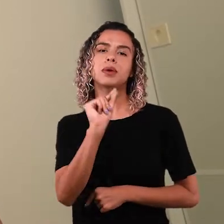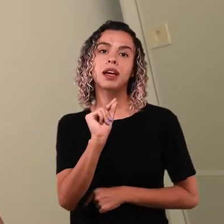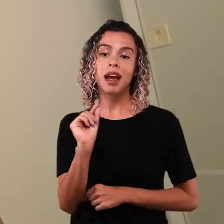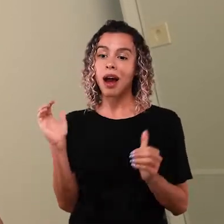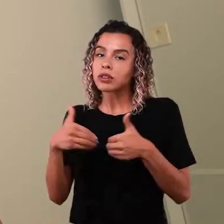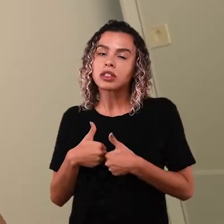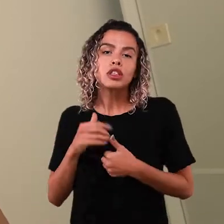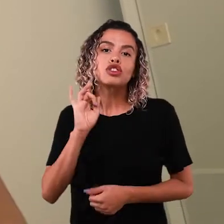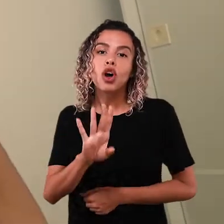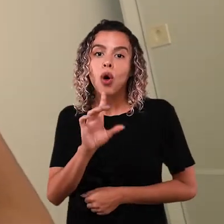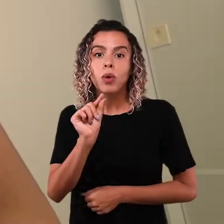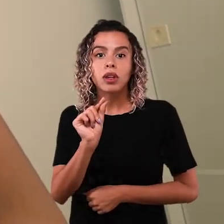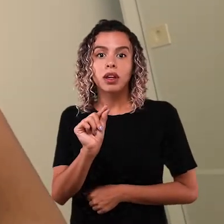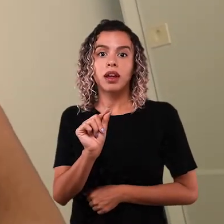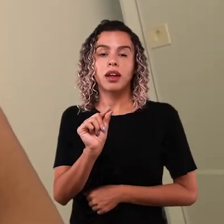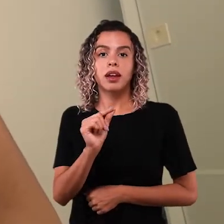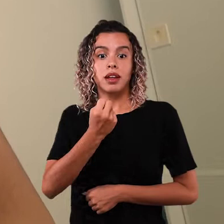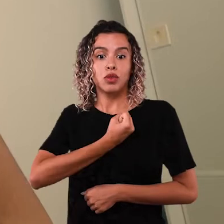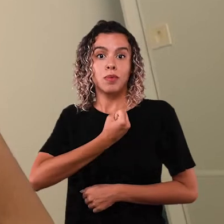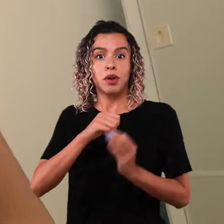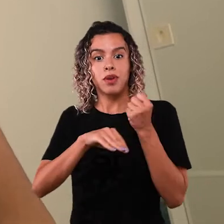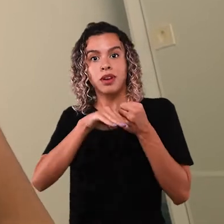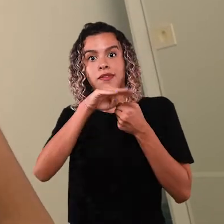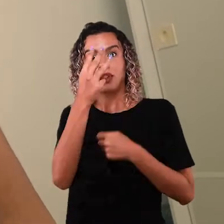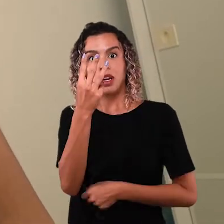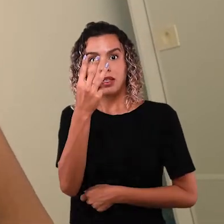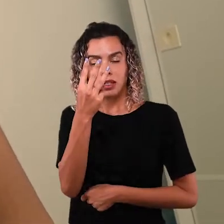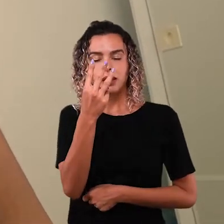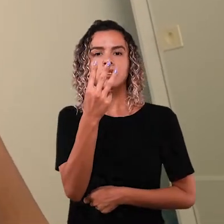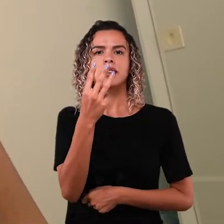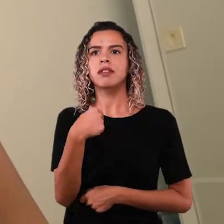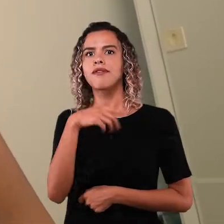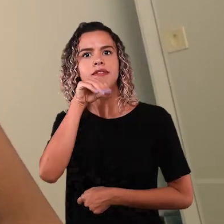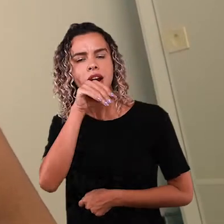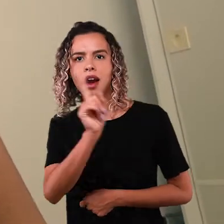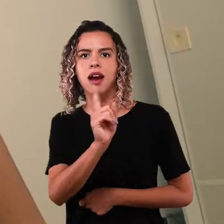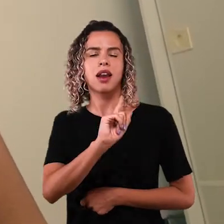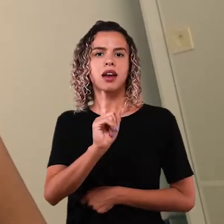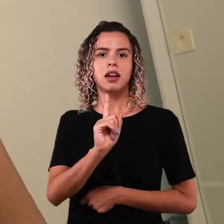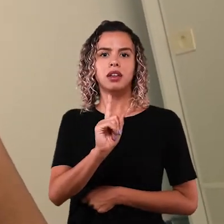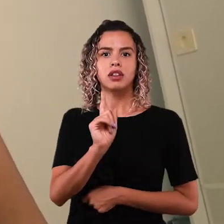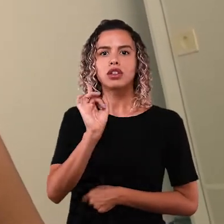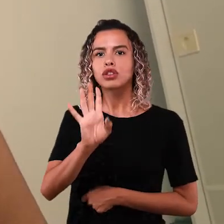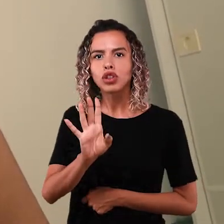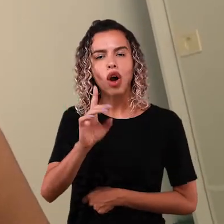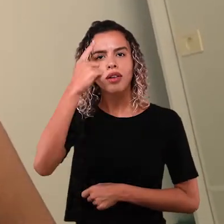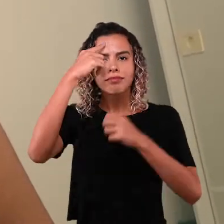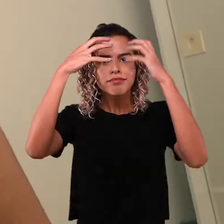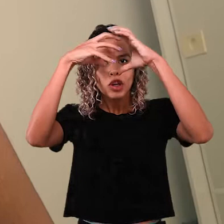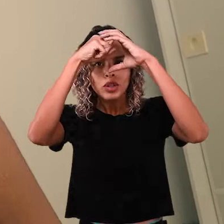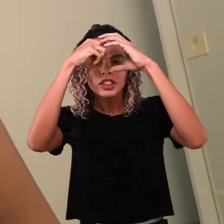o único autista que existiria seria aquele nível 3, com mais restrições de fala e com algum